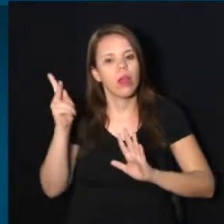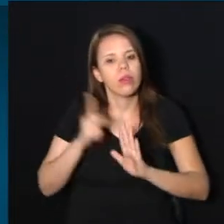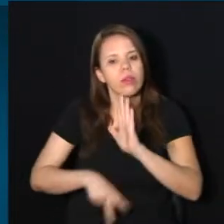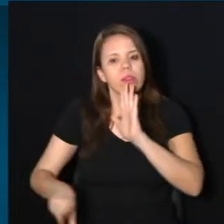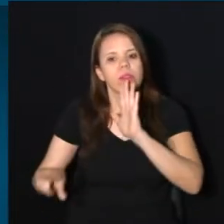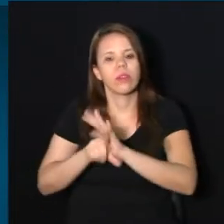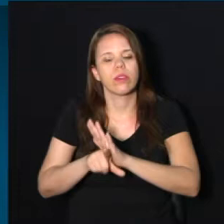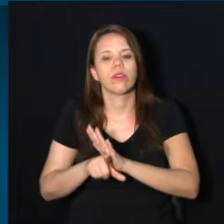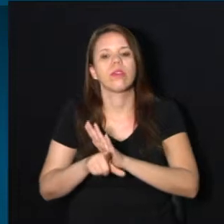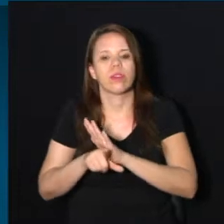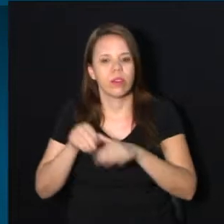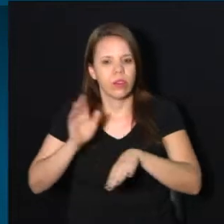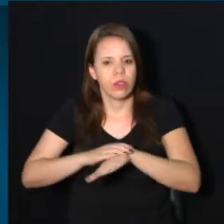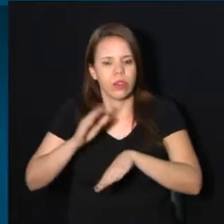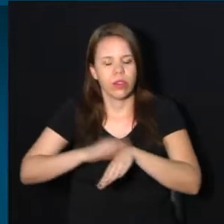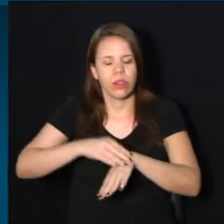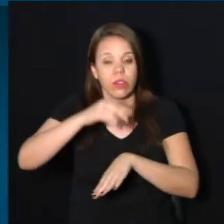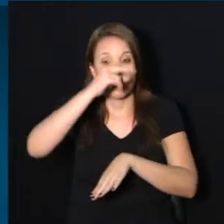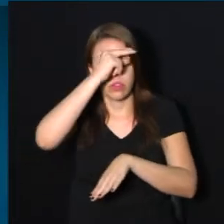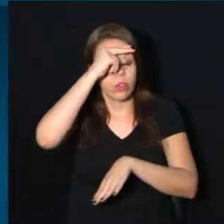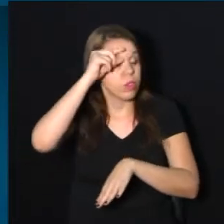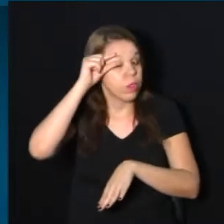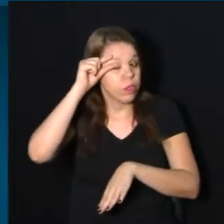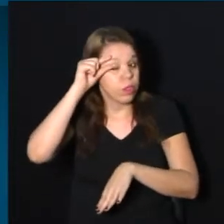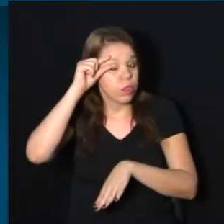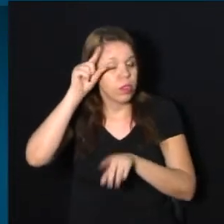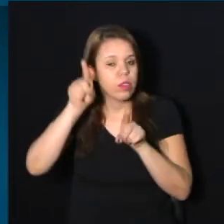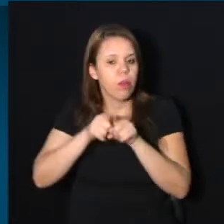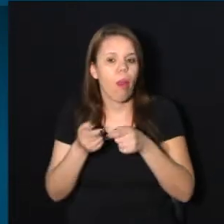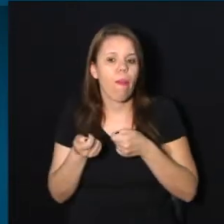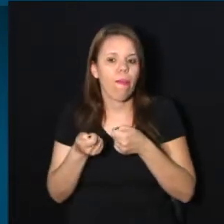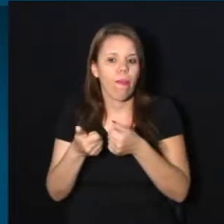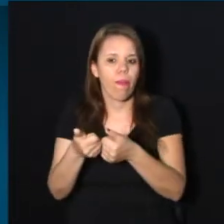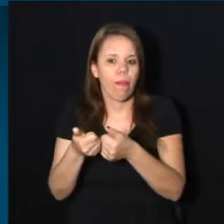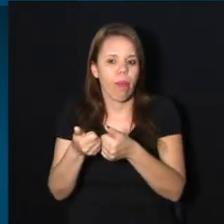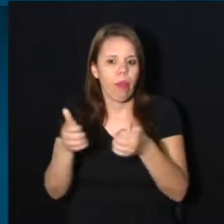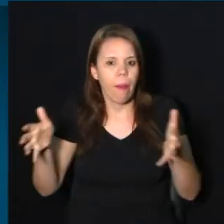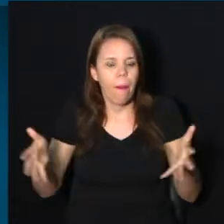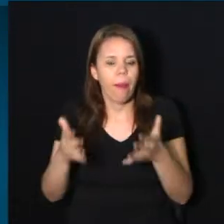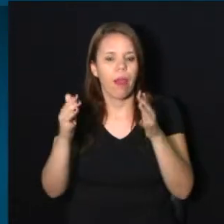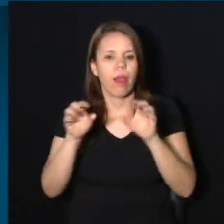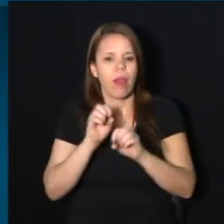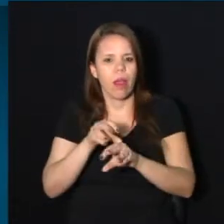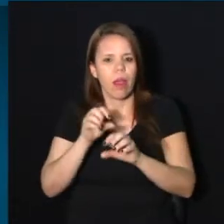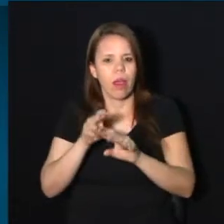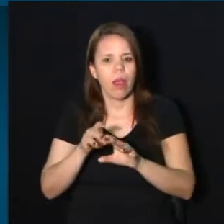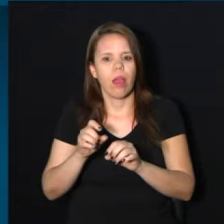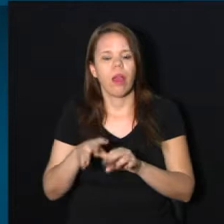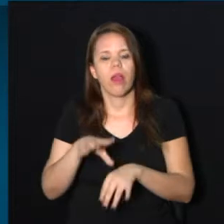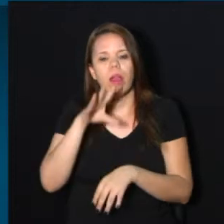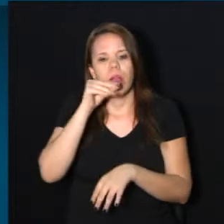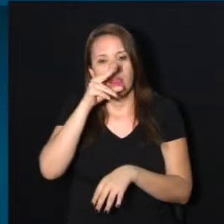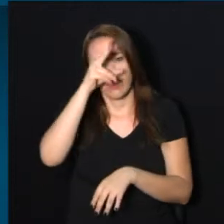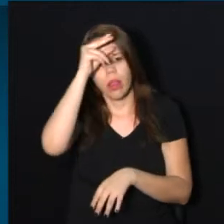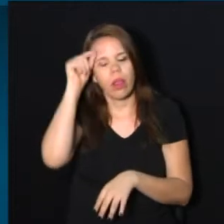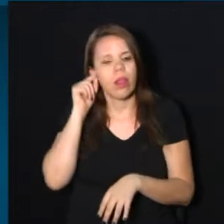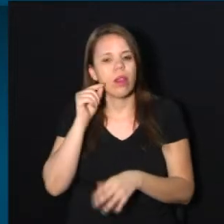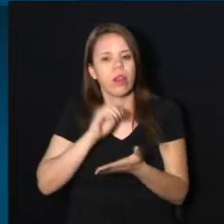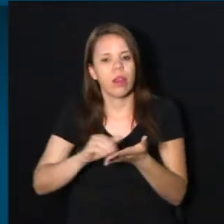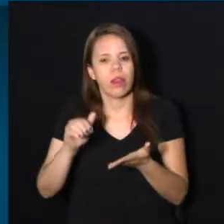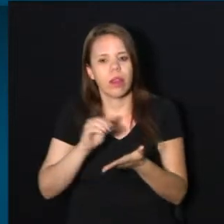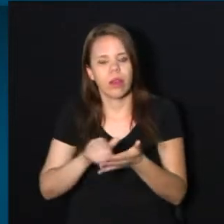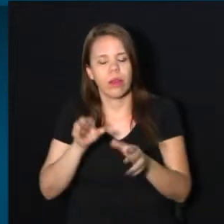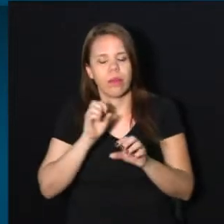lei complementar de autoria do prefeito, que institui o bônus de desempenho educacional para os servidores ativos da